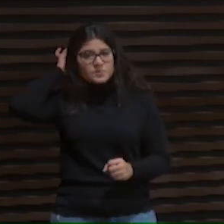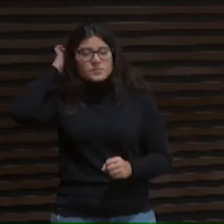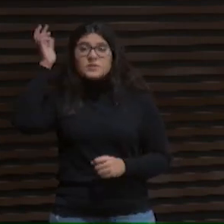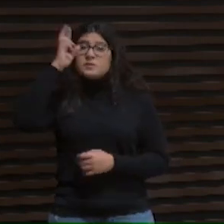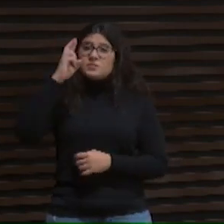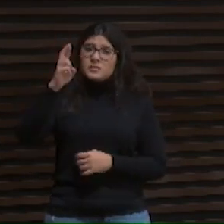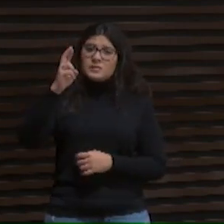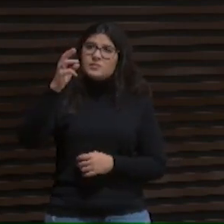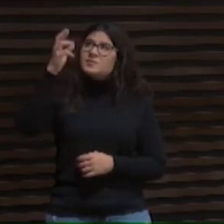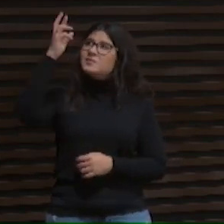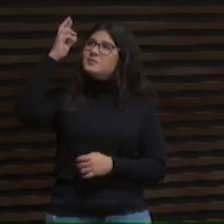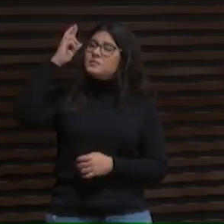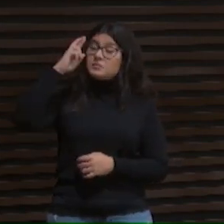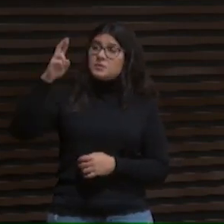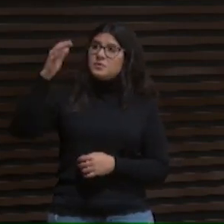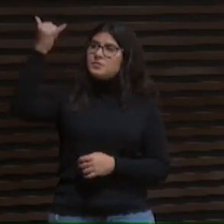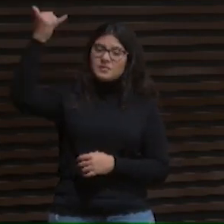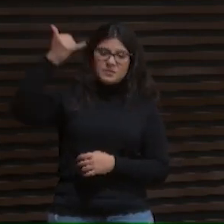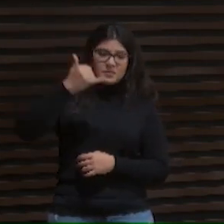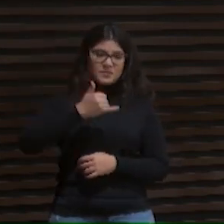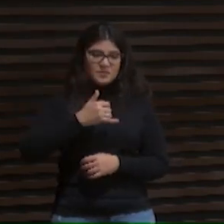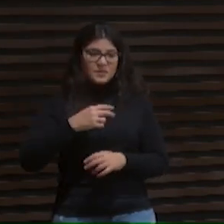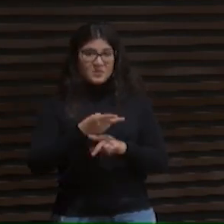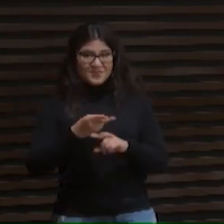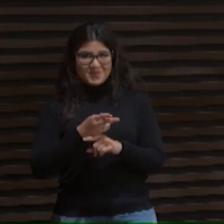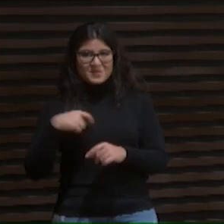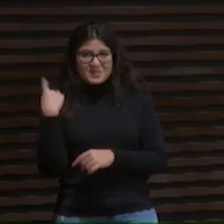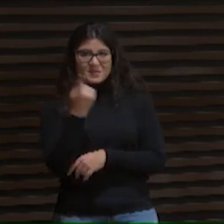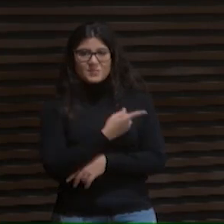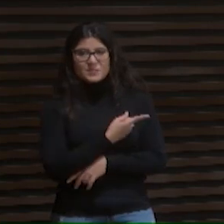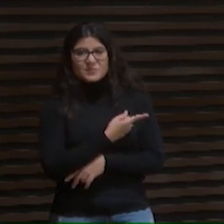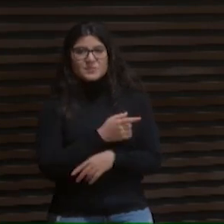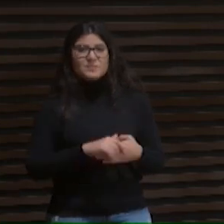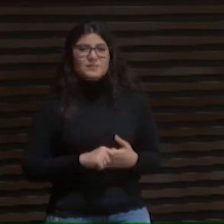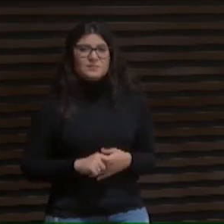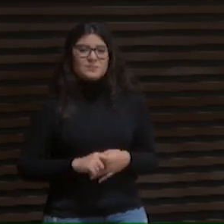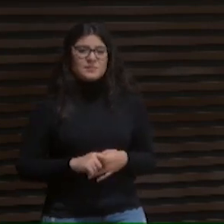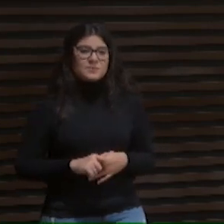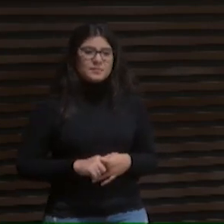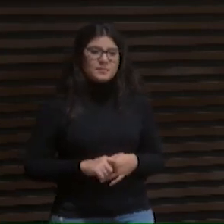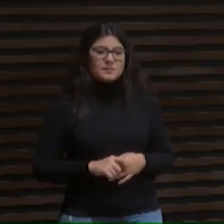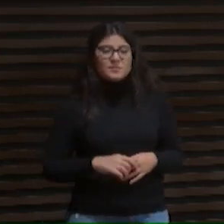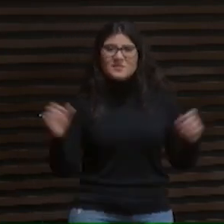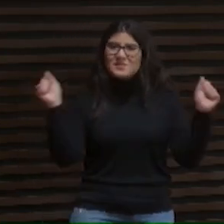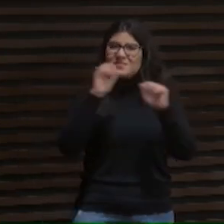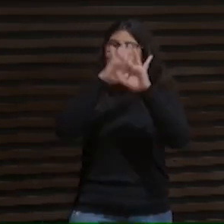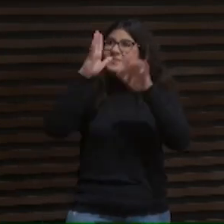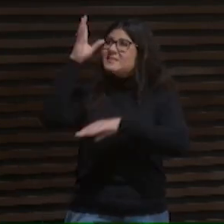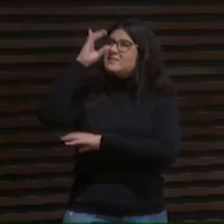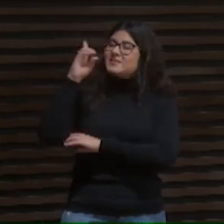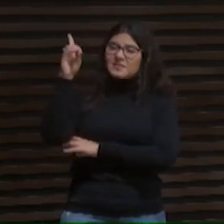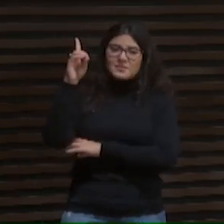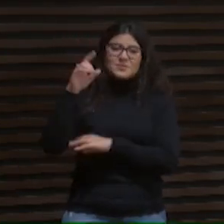Senhor que vem ao nosso encontro. E se você é um encontrado dele, glória a Deus.